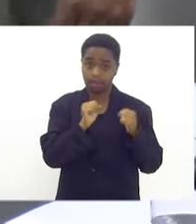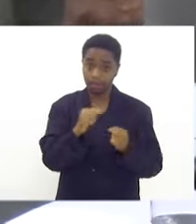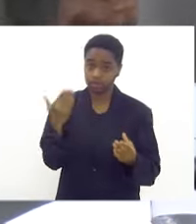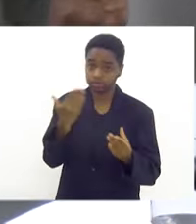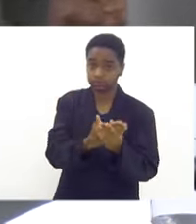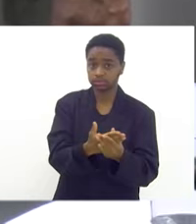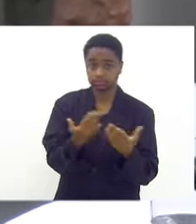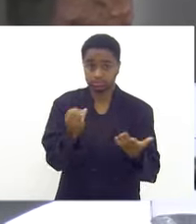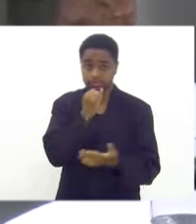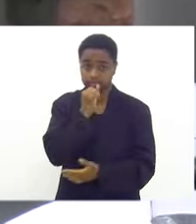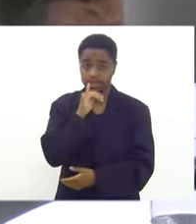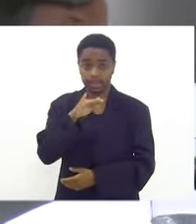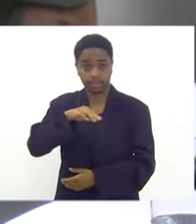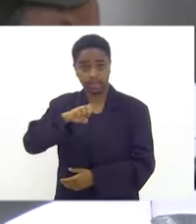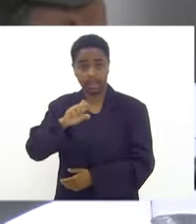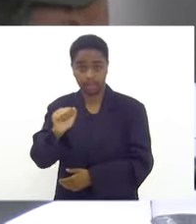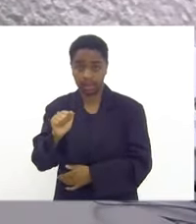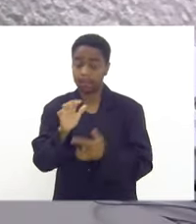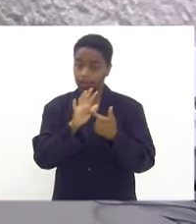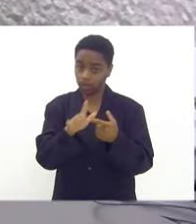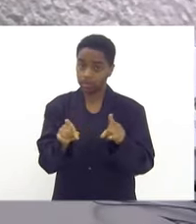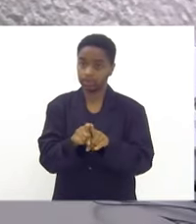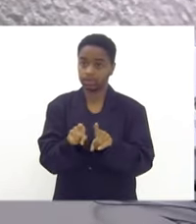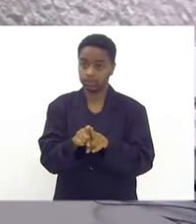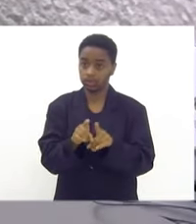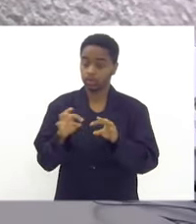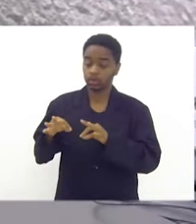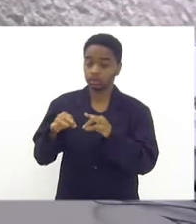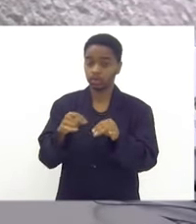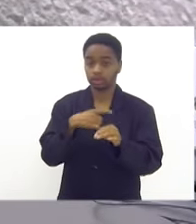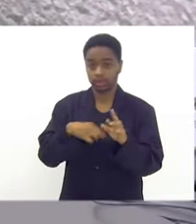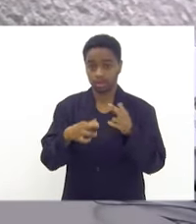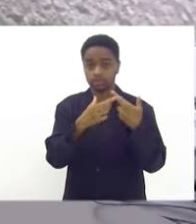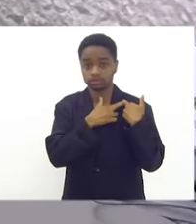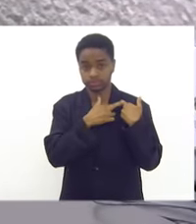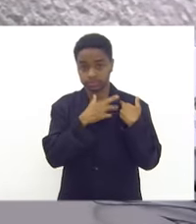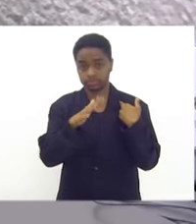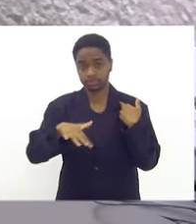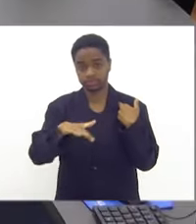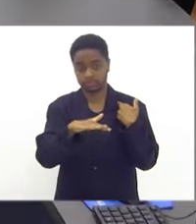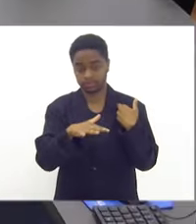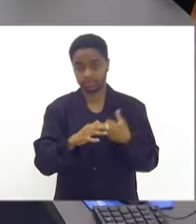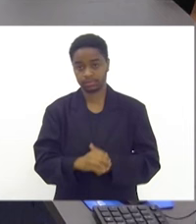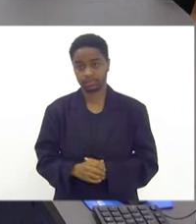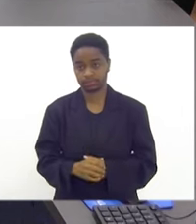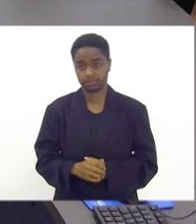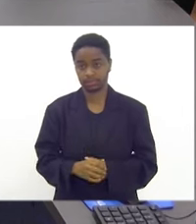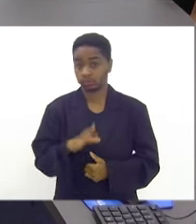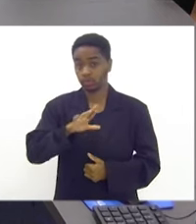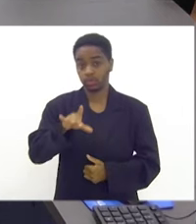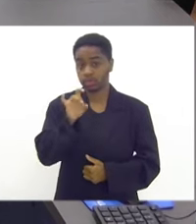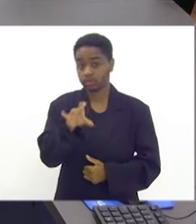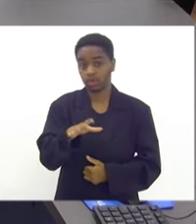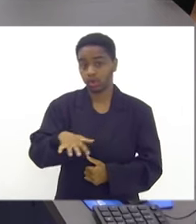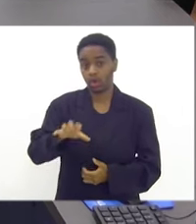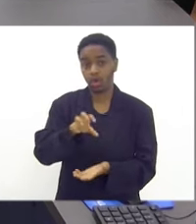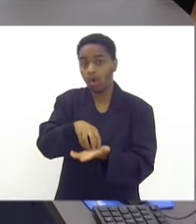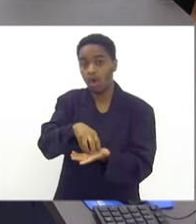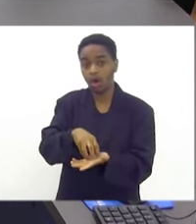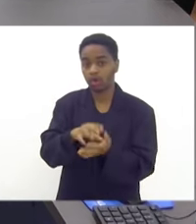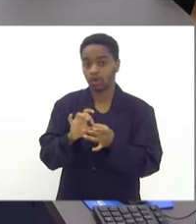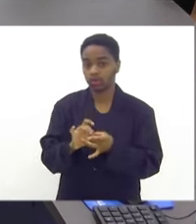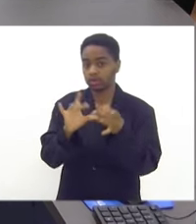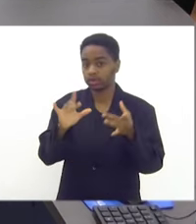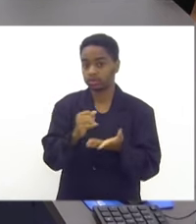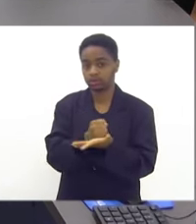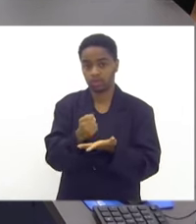inia Ela diz que fem bem todos são responsáveis pel essa questão da matéria do meio ambiente não apenas o órgão eh que autorizou o